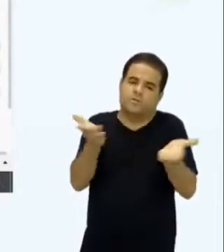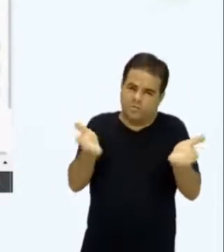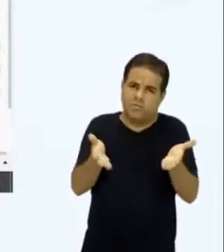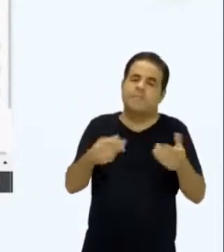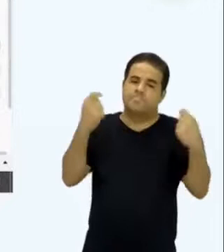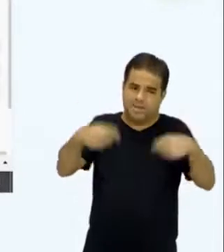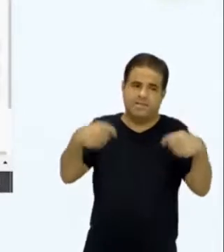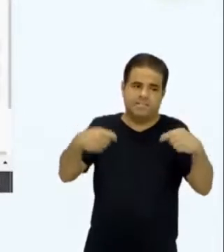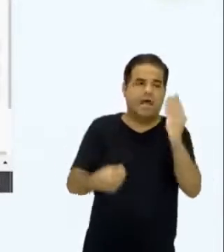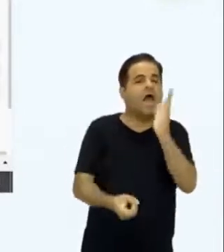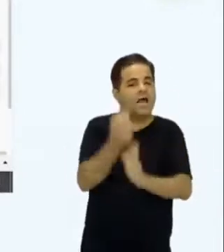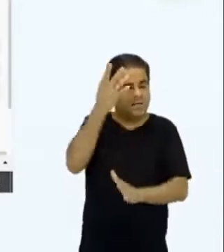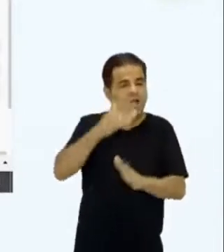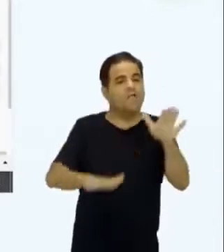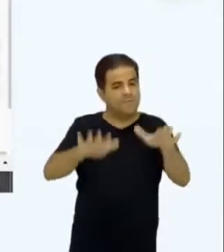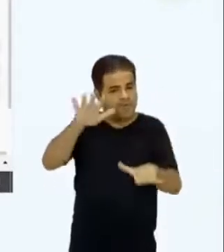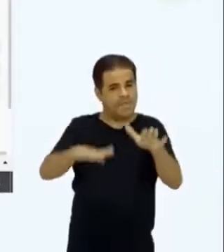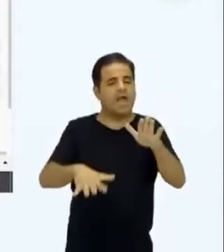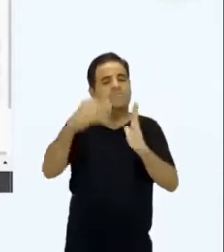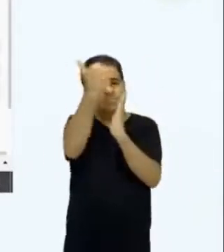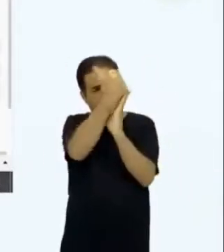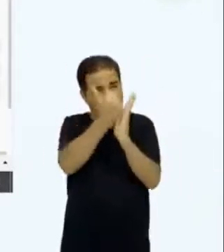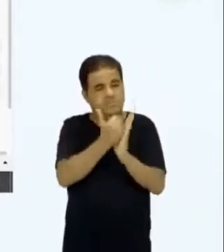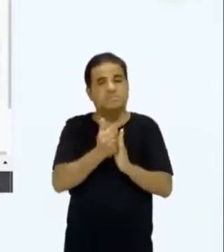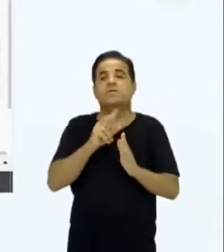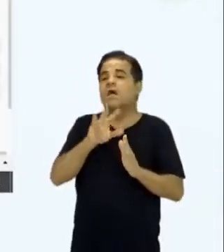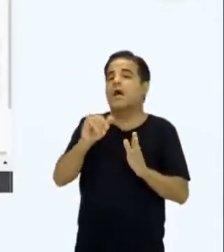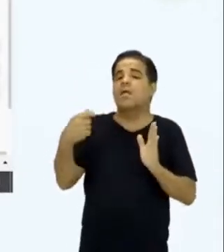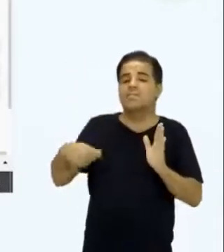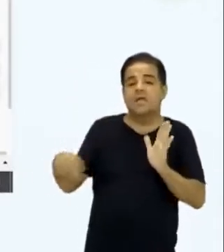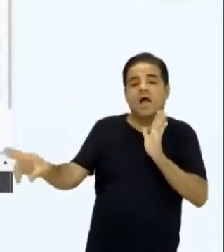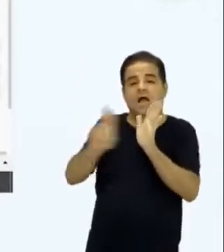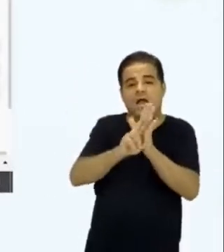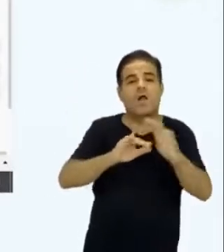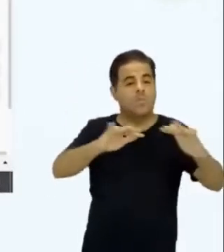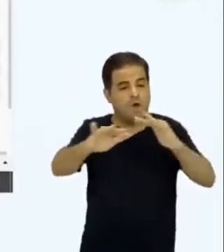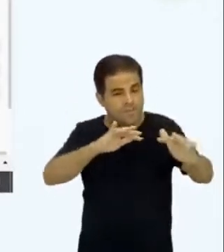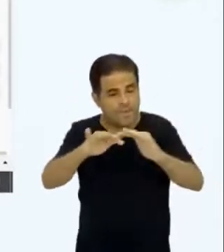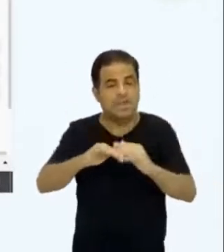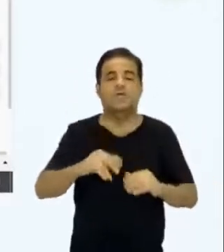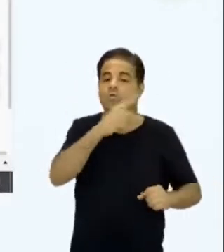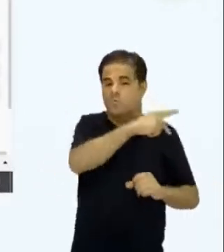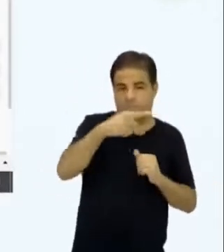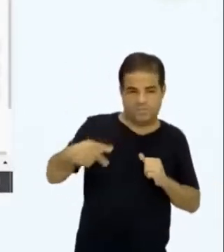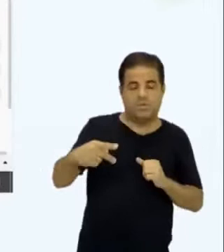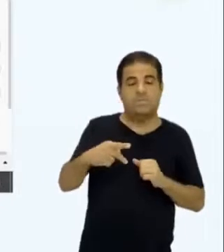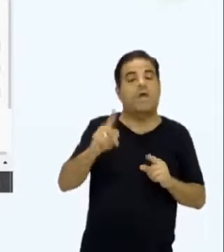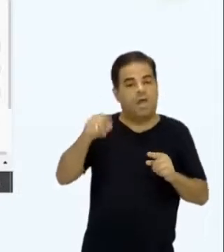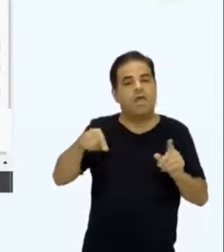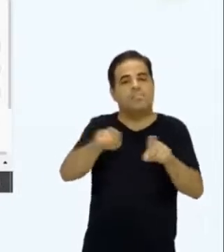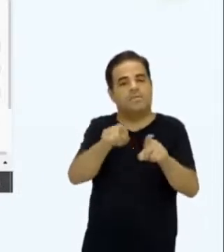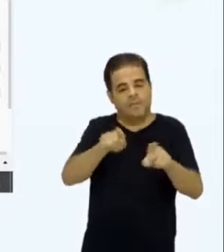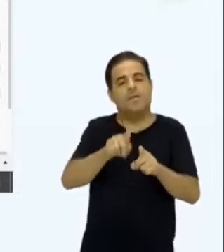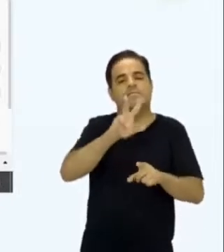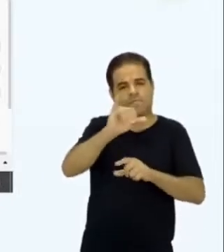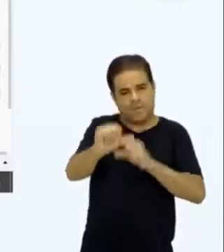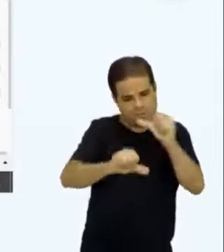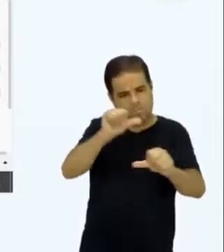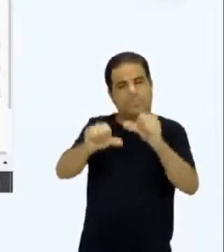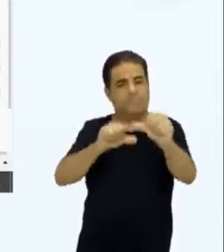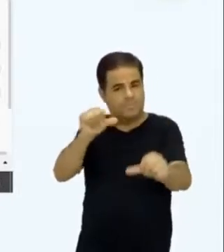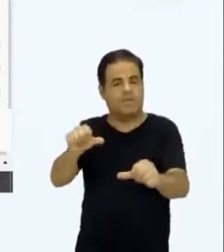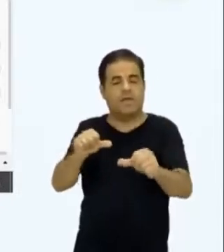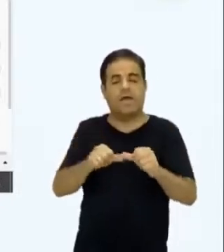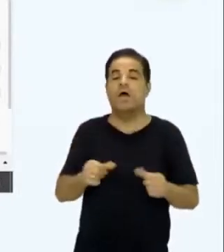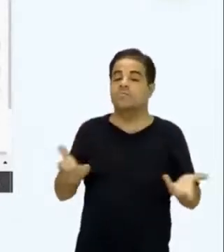vai precisar criar uma variável para que ela represente o movimento do potenciômetro, que também vai mudar.